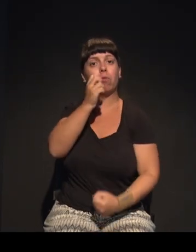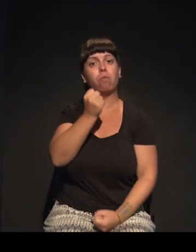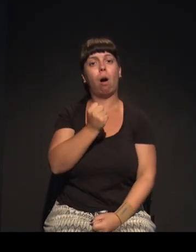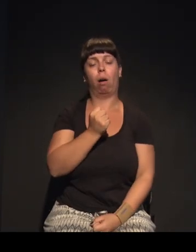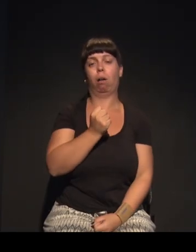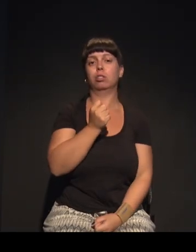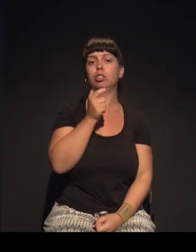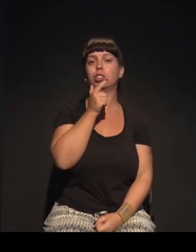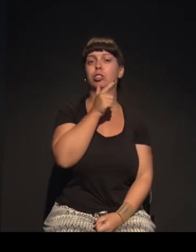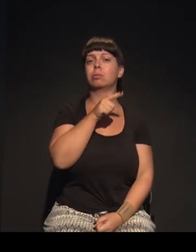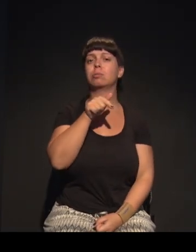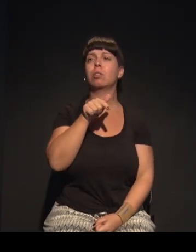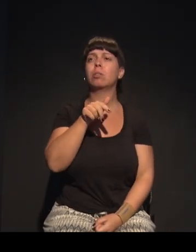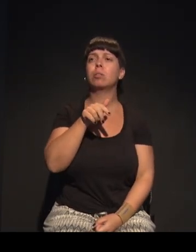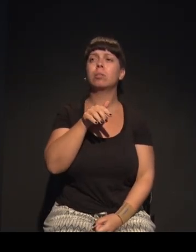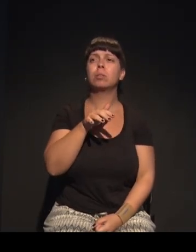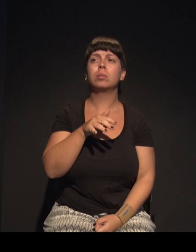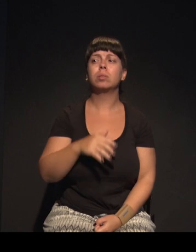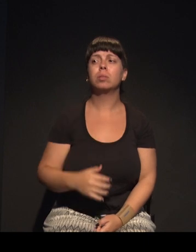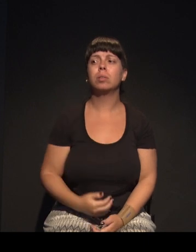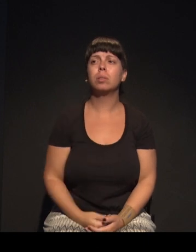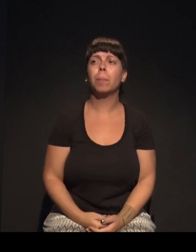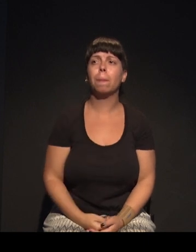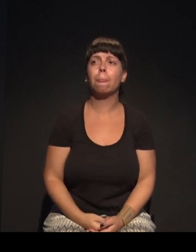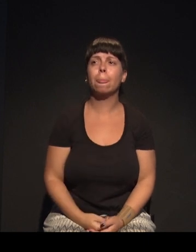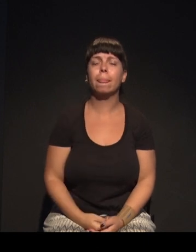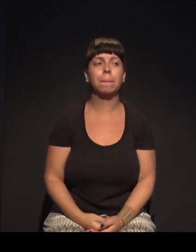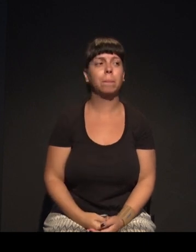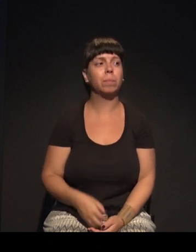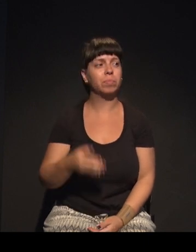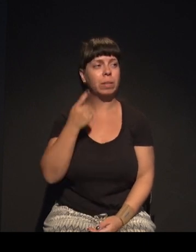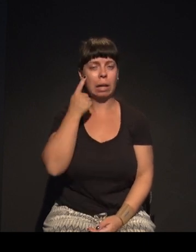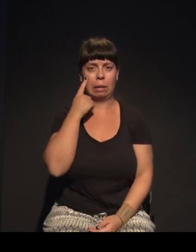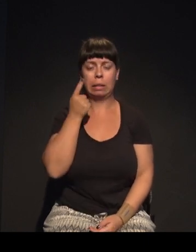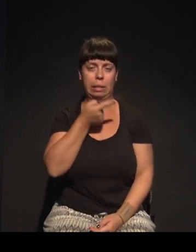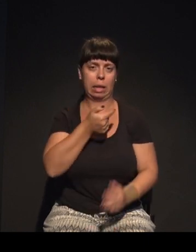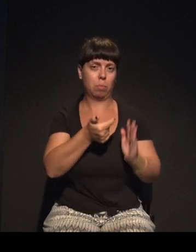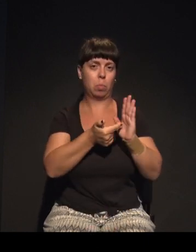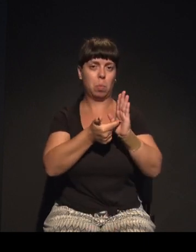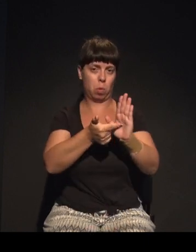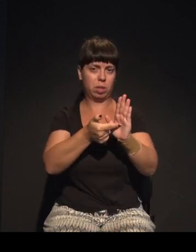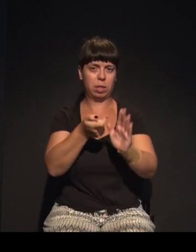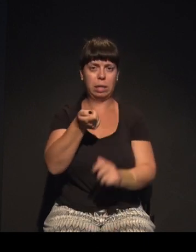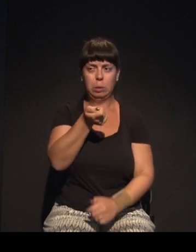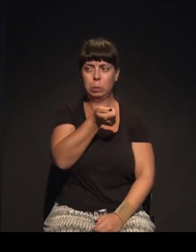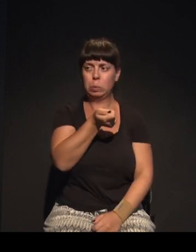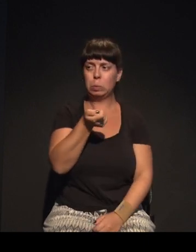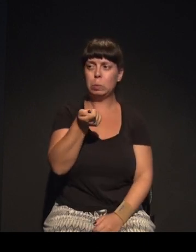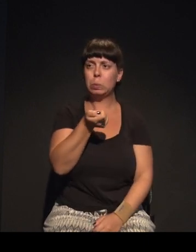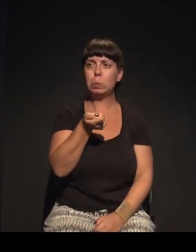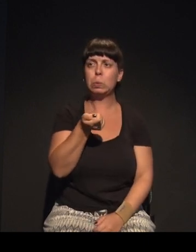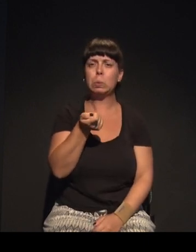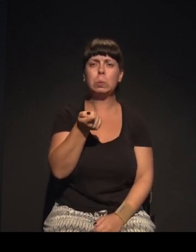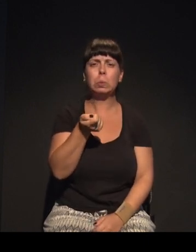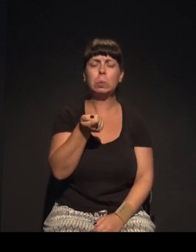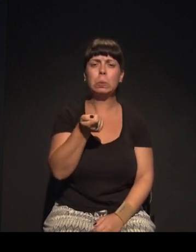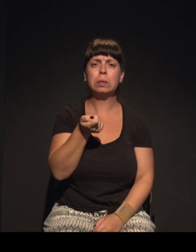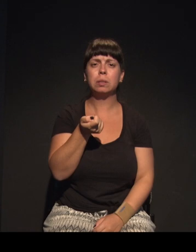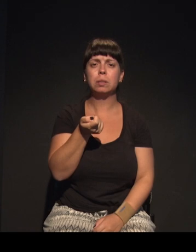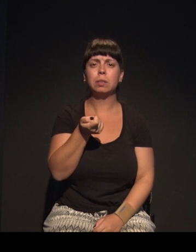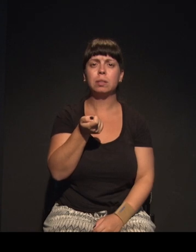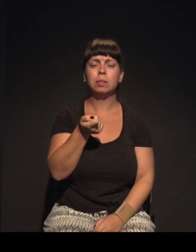fica ali situada aqui assim o próximo esse aqui é um recife de